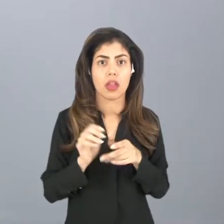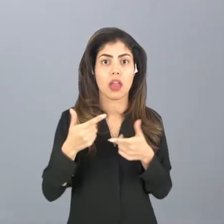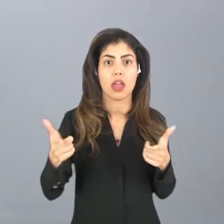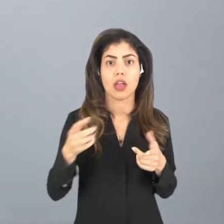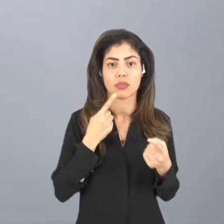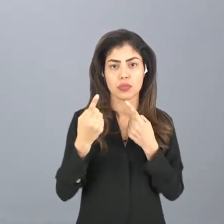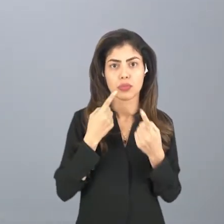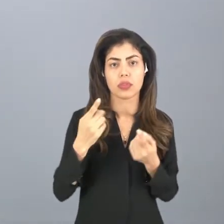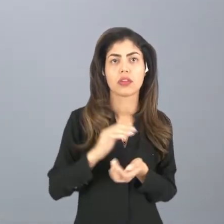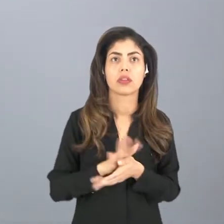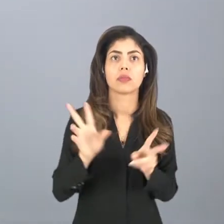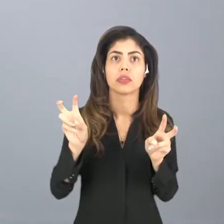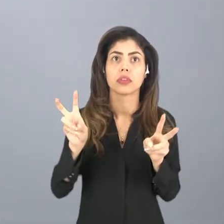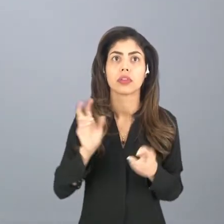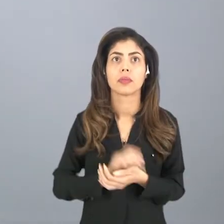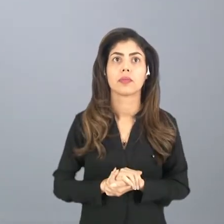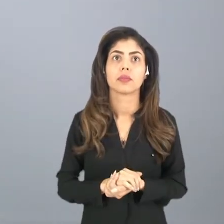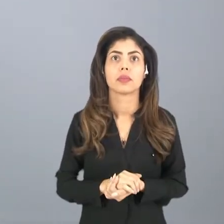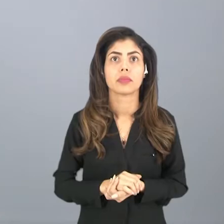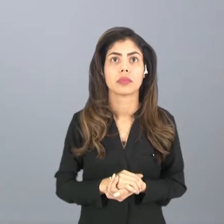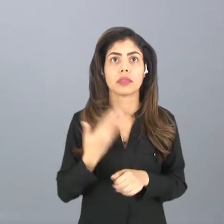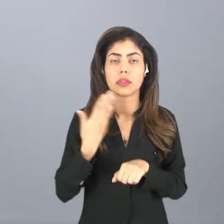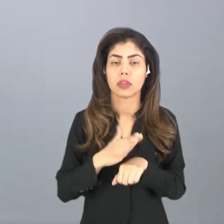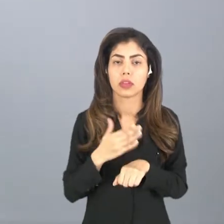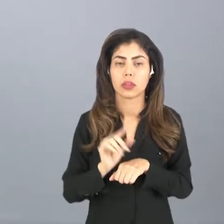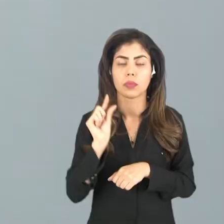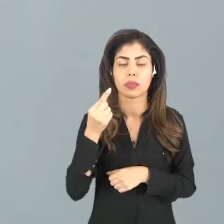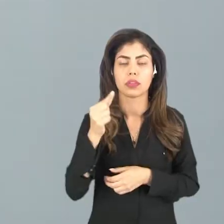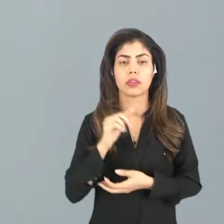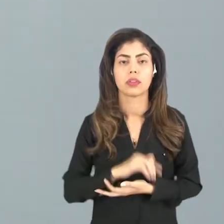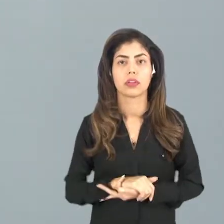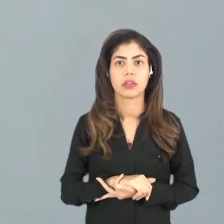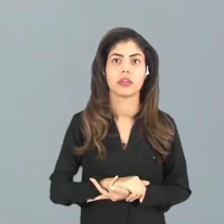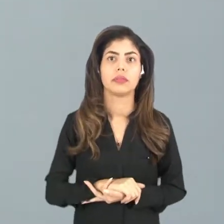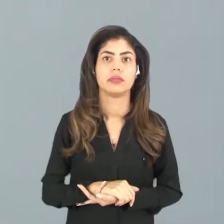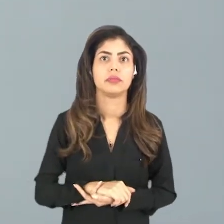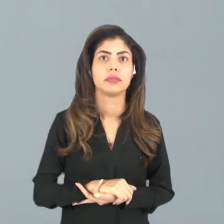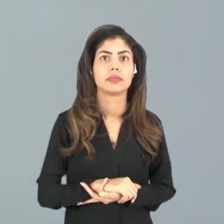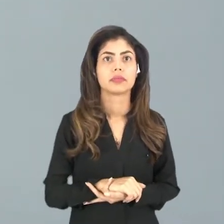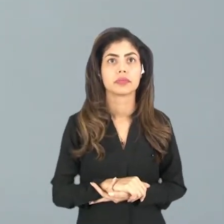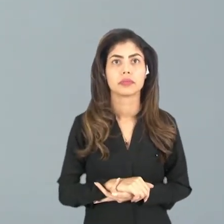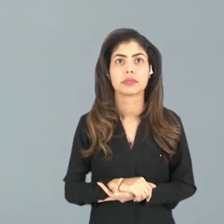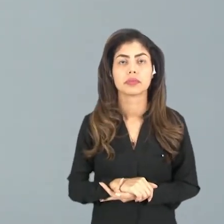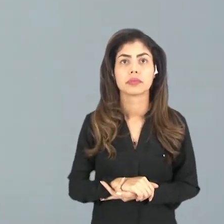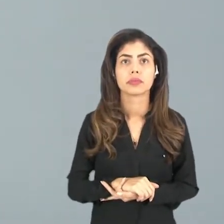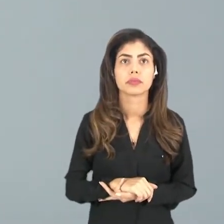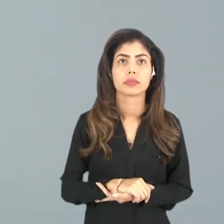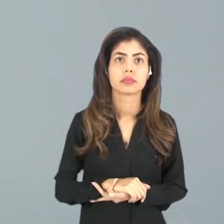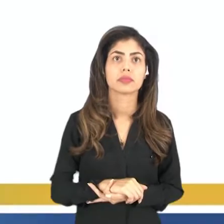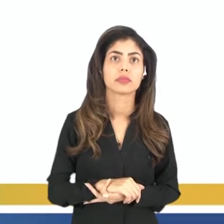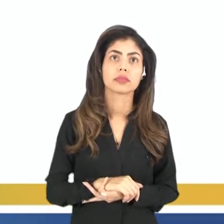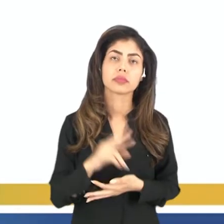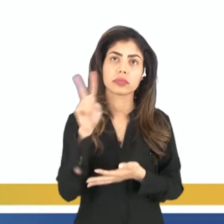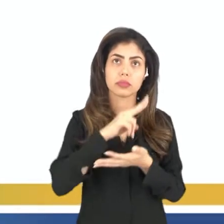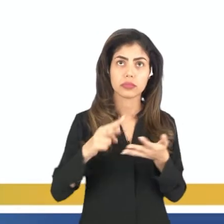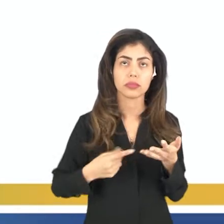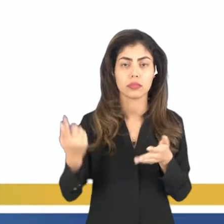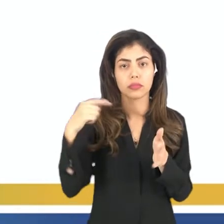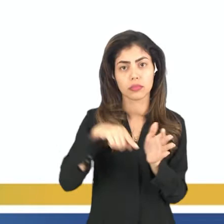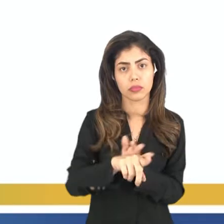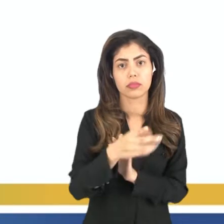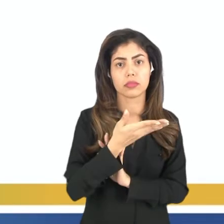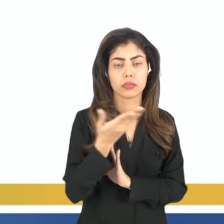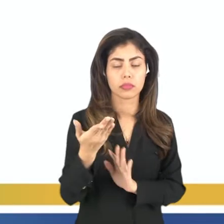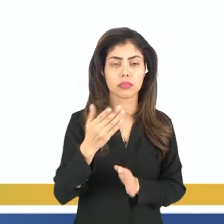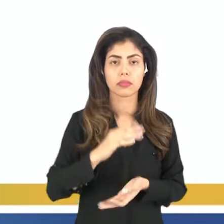tratado. Então, vamos aí praticar e tentar estabelecer algumas leituras críticas, ó. Lê os textos e responde a